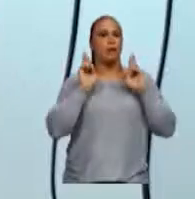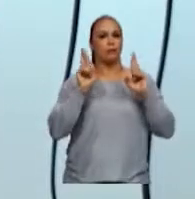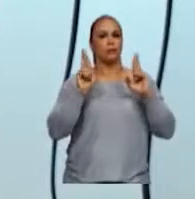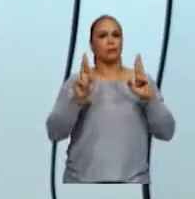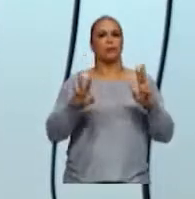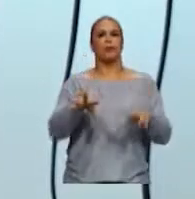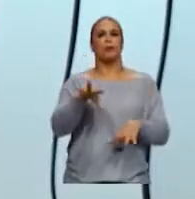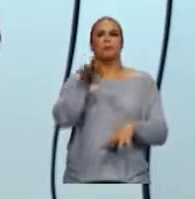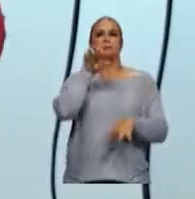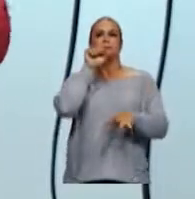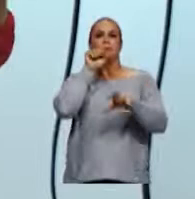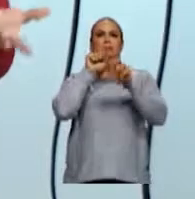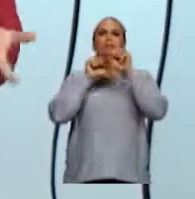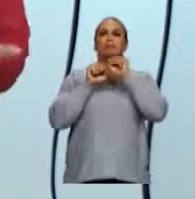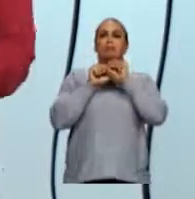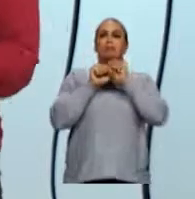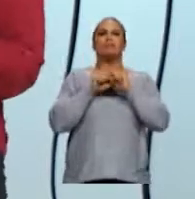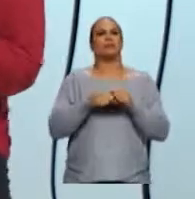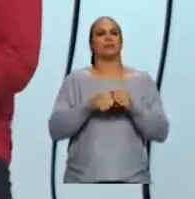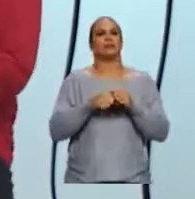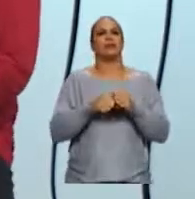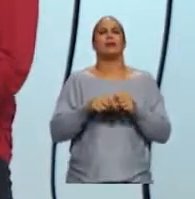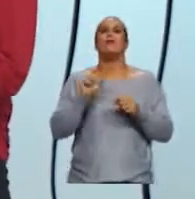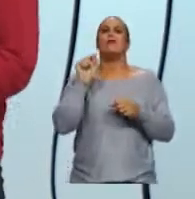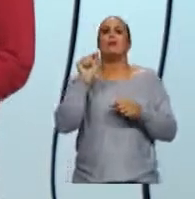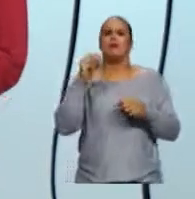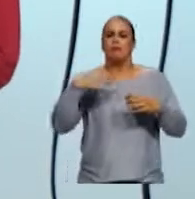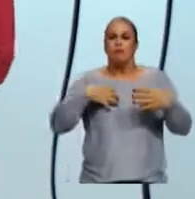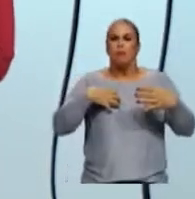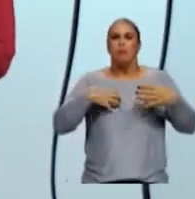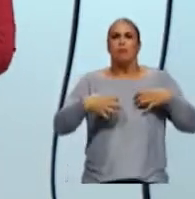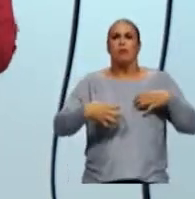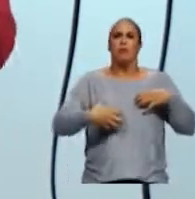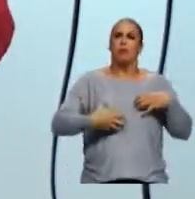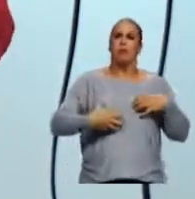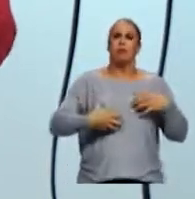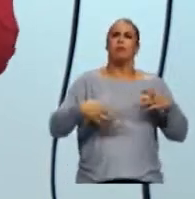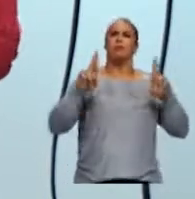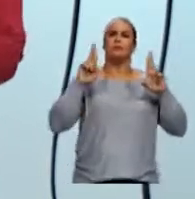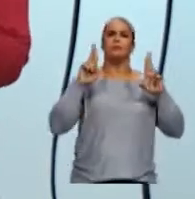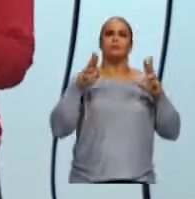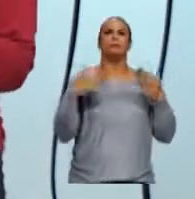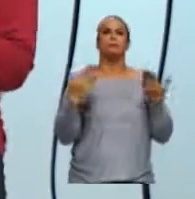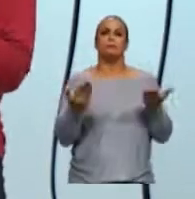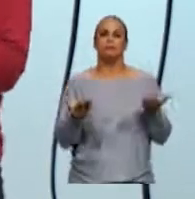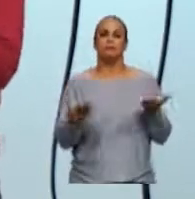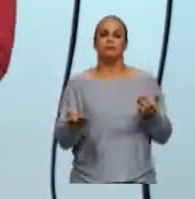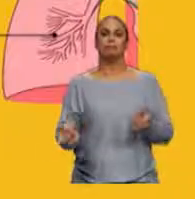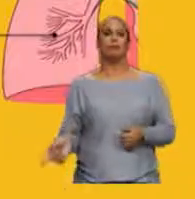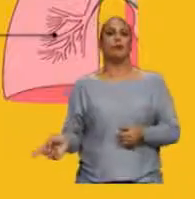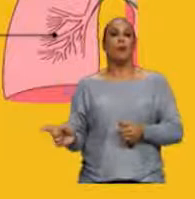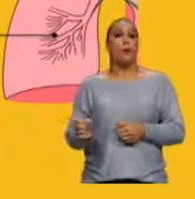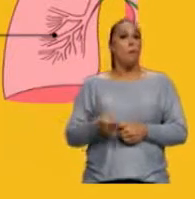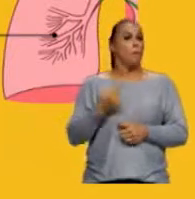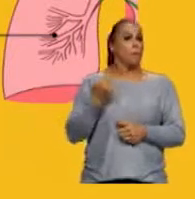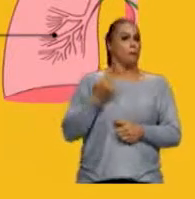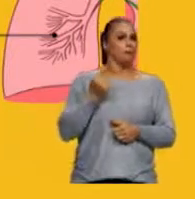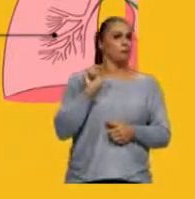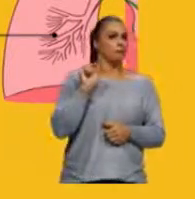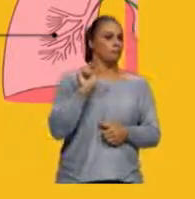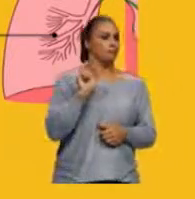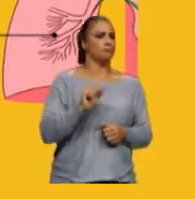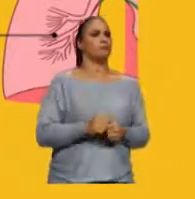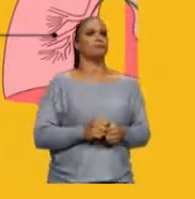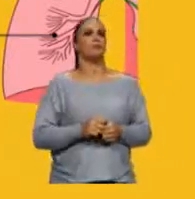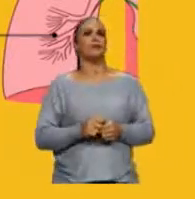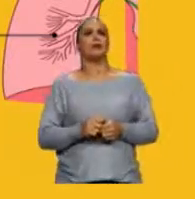que serve cada um, a função de cada um no sistema respiratório. O primeiro órgão que a gente vai falar, nós vamos